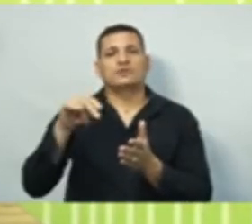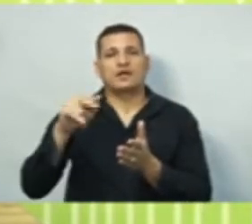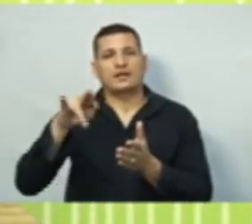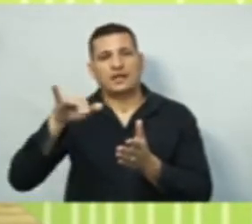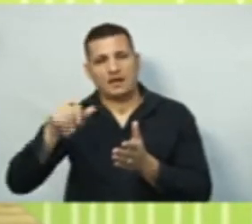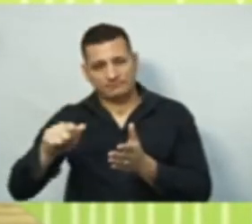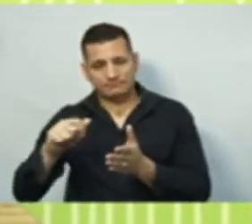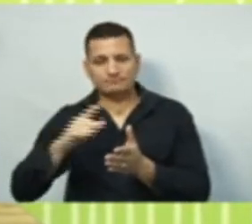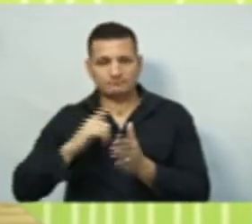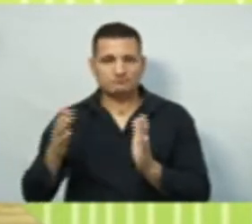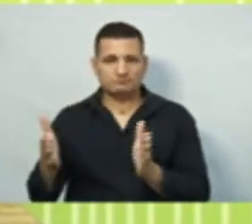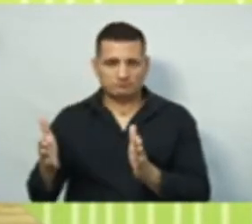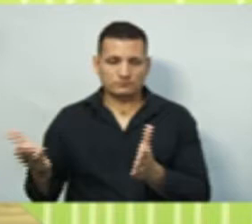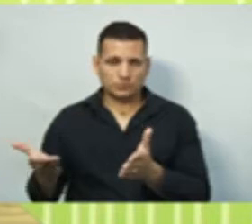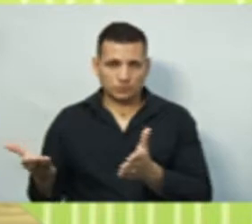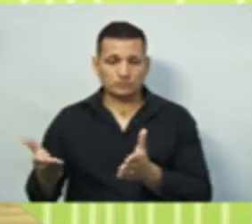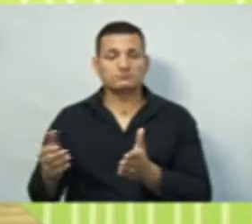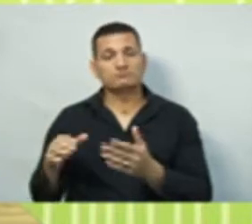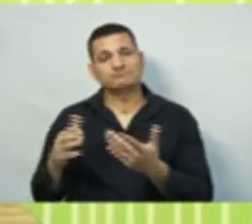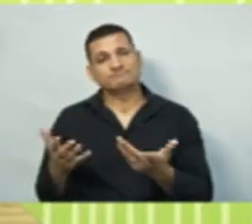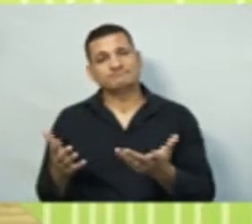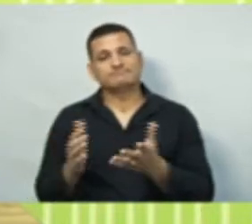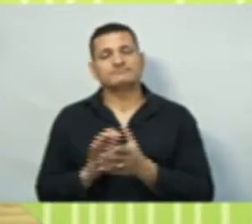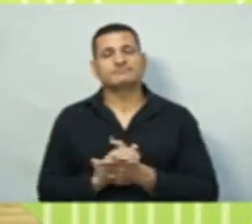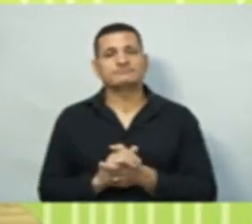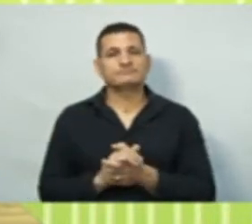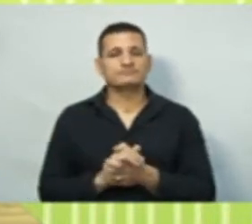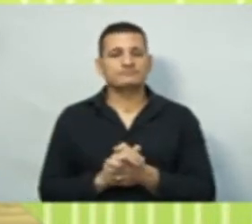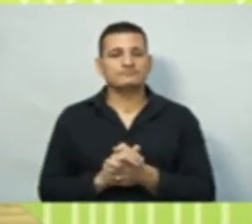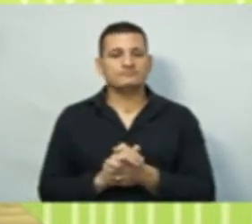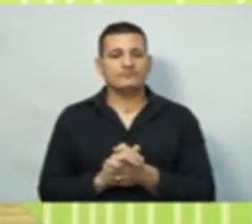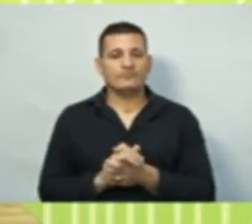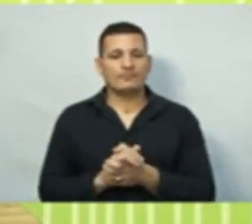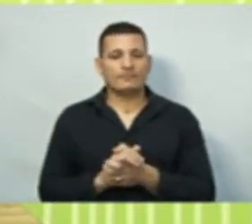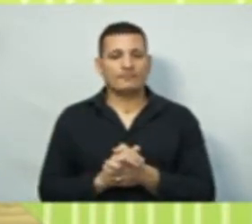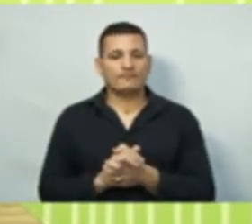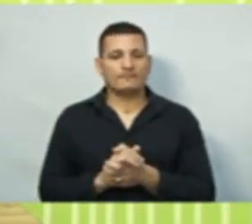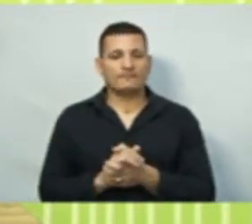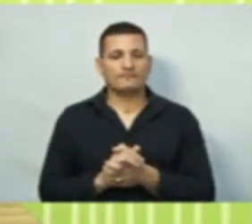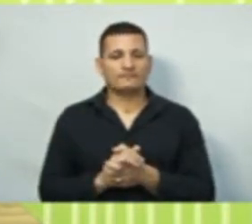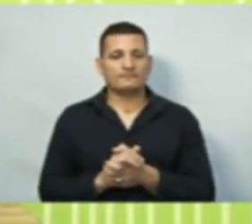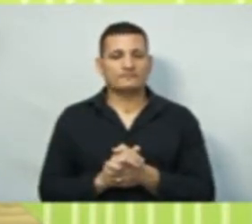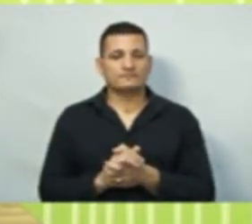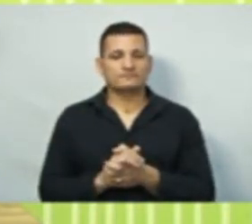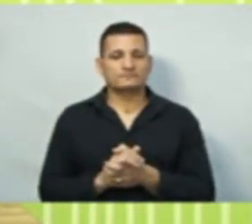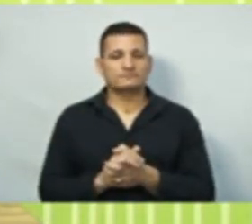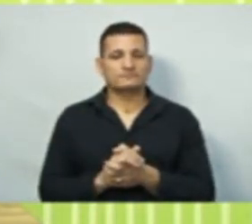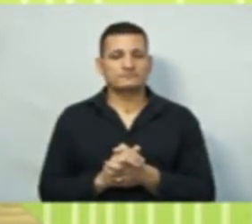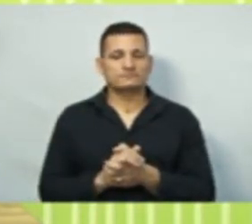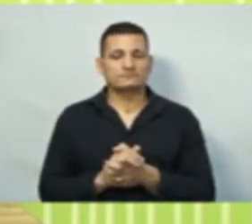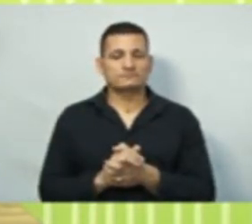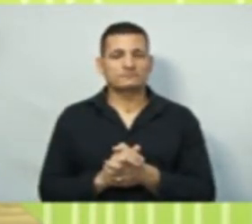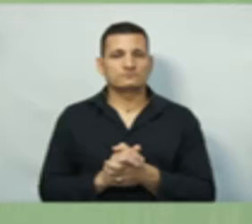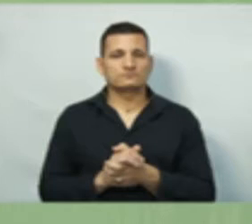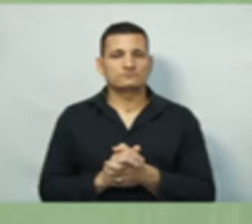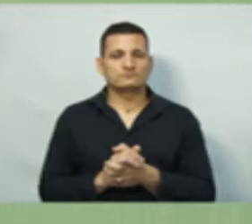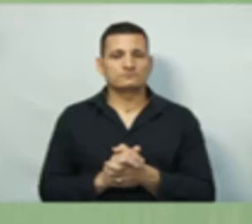71 advém dessa fase intervencionista, certo? E